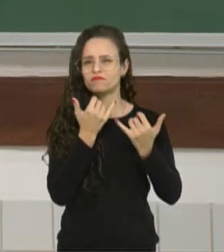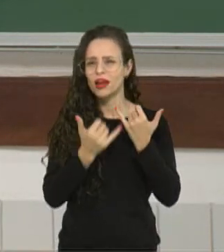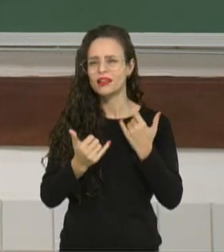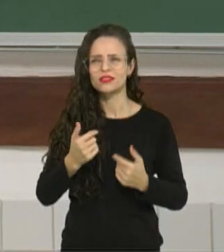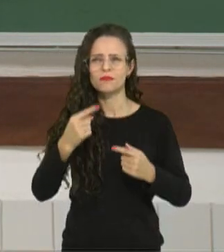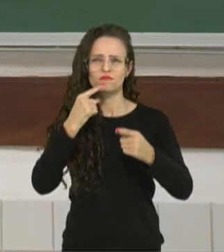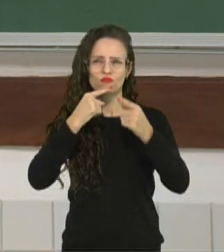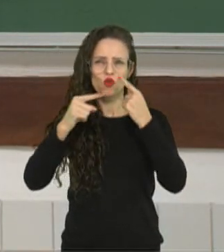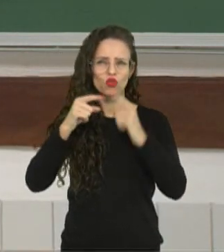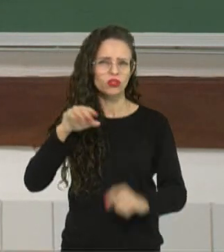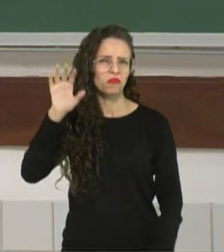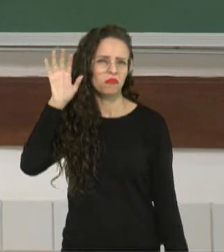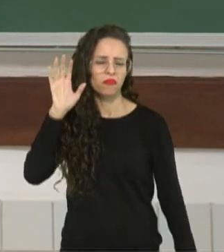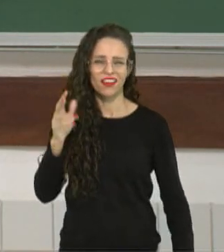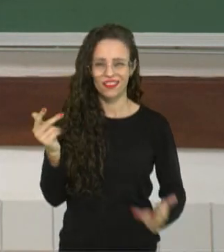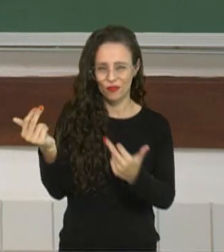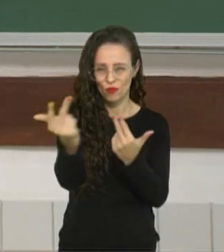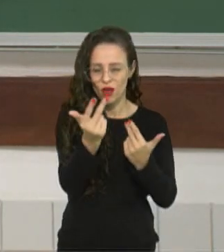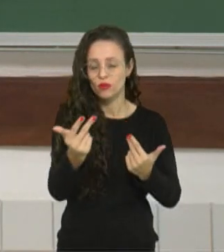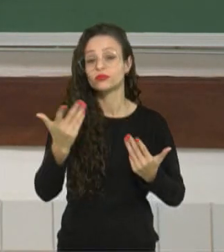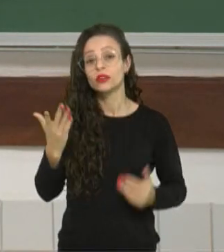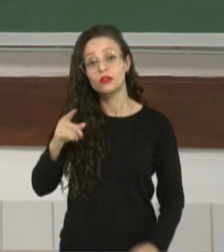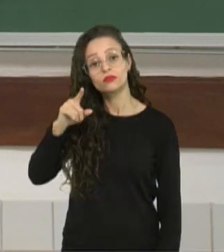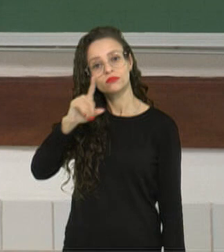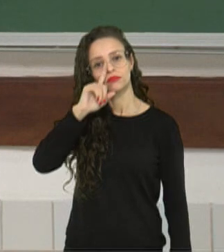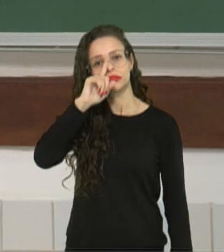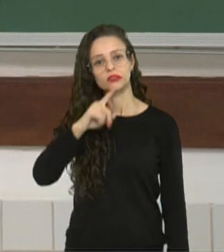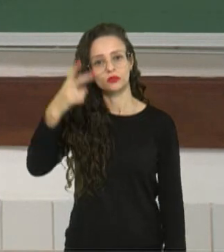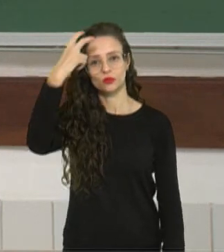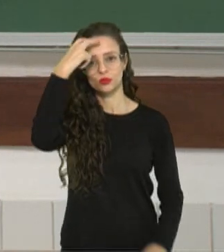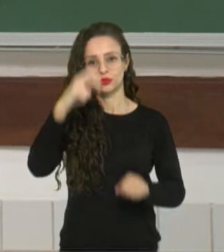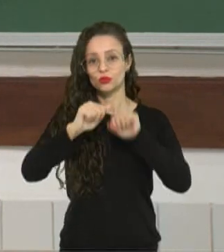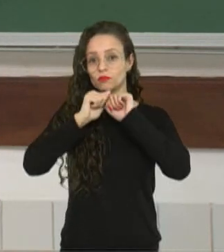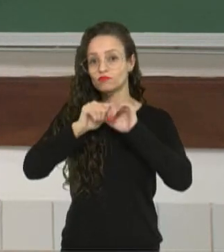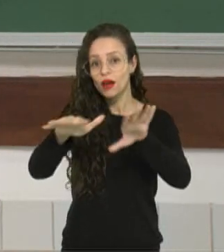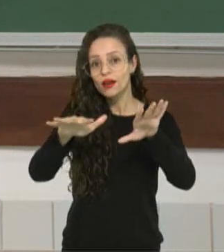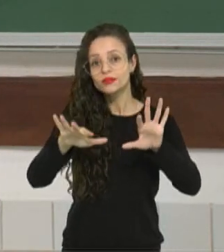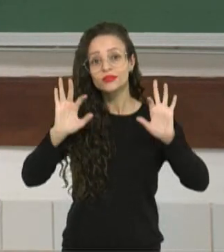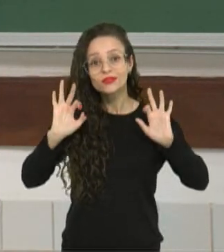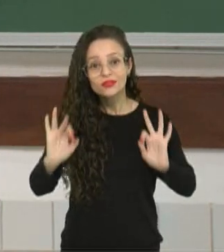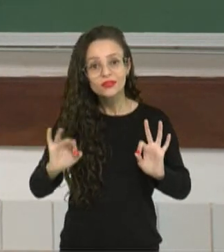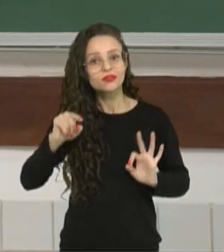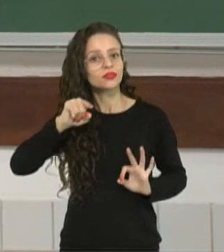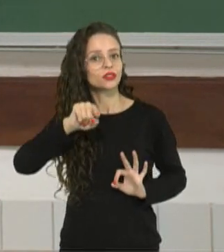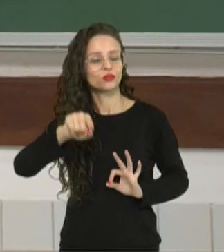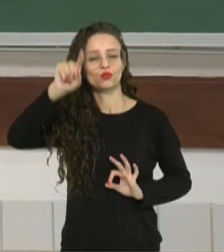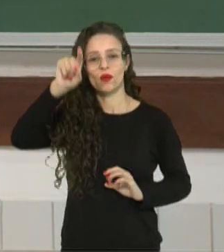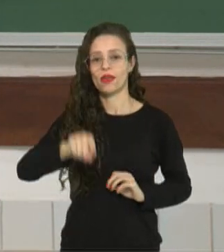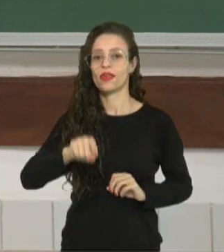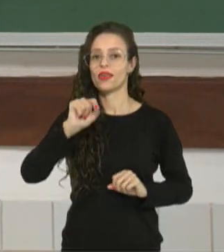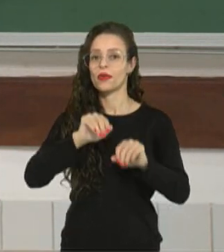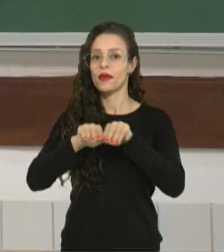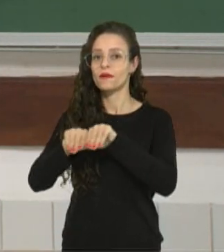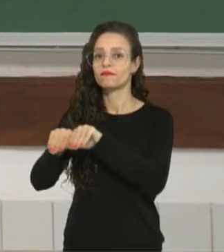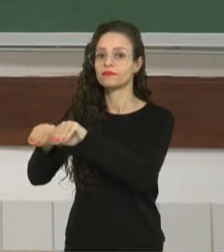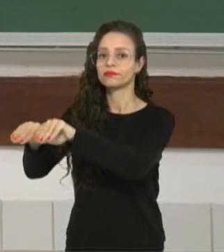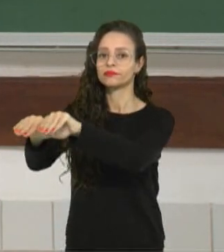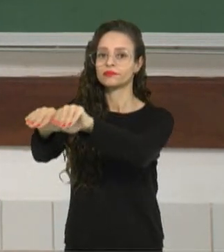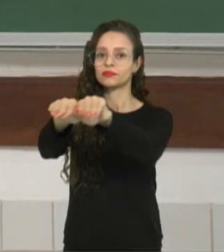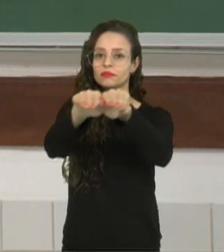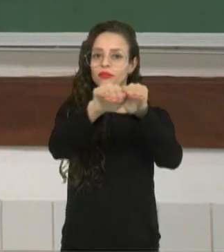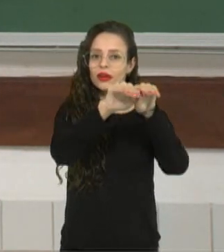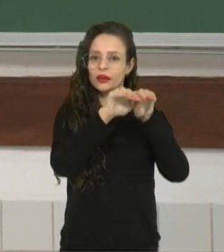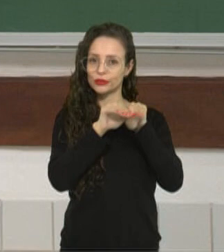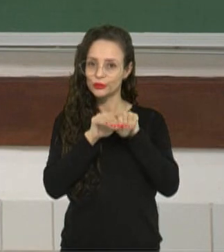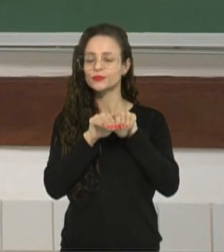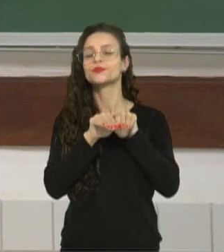de música? Então, um dos perigos da cultura de massa, de acordo com o conceito de indústria cultural, é essa